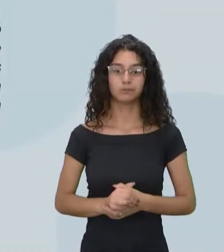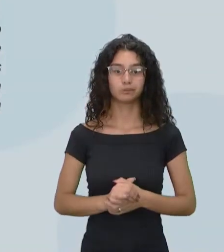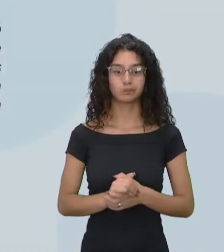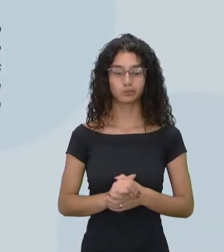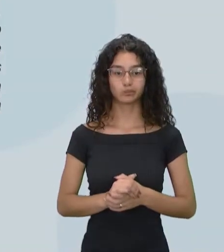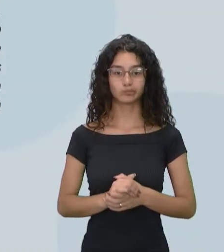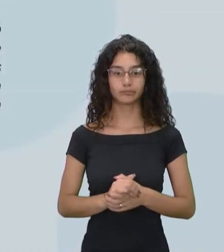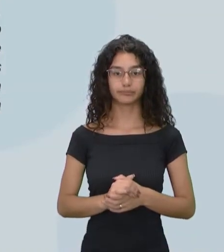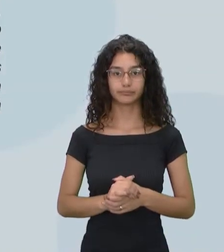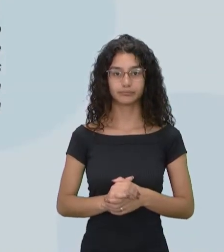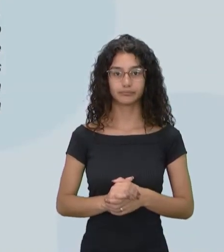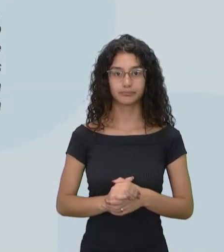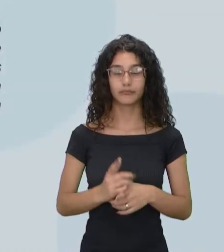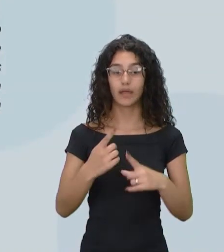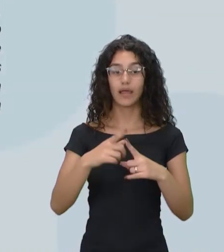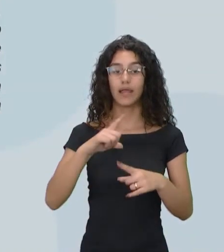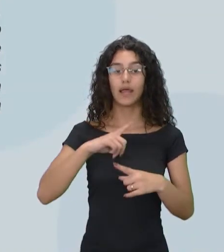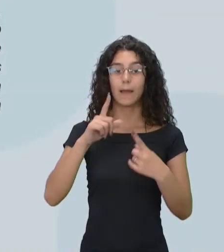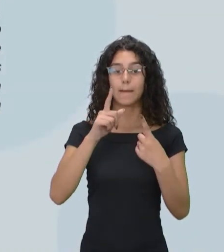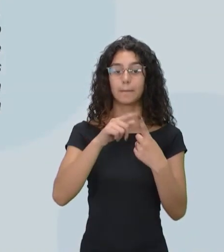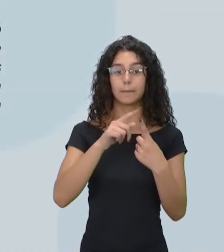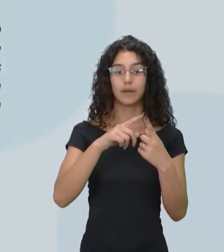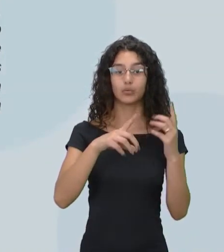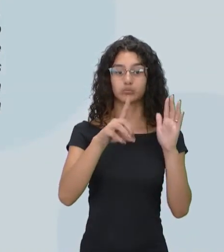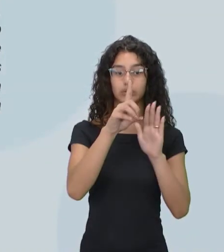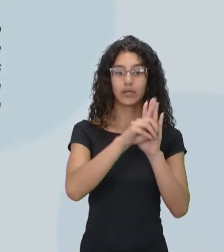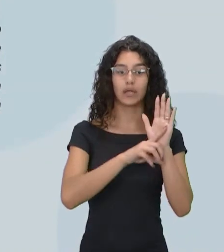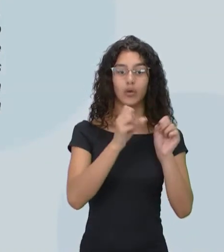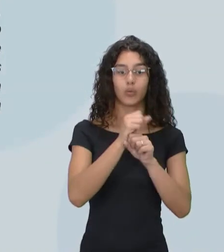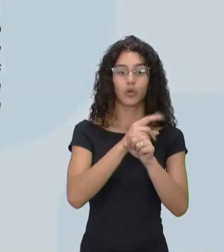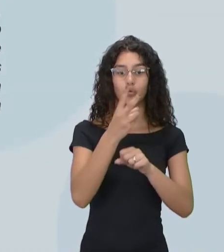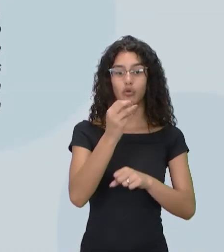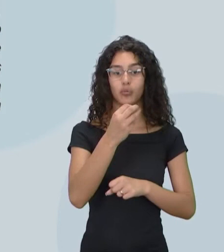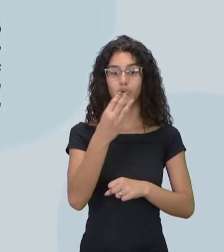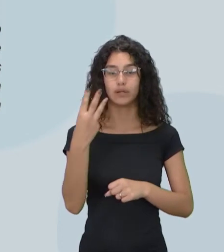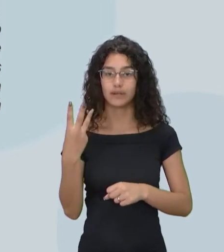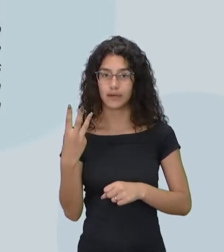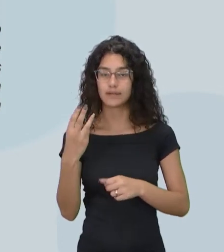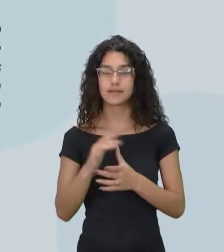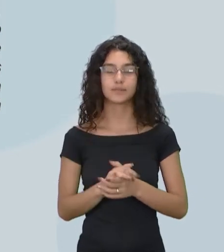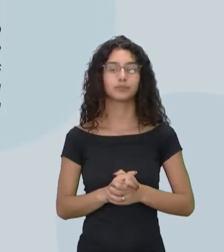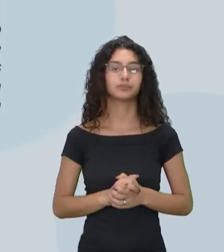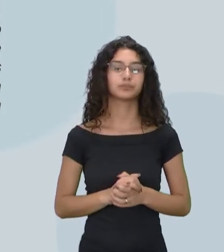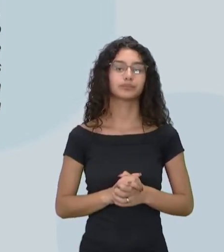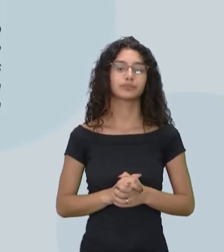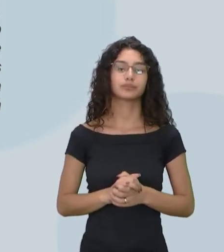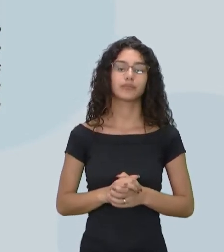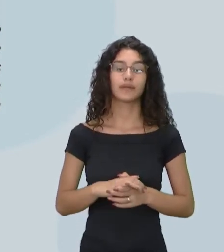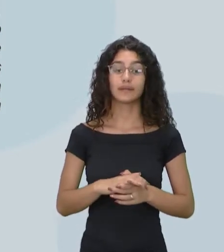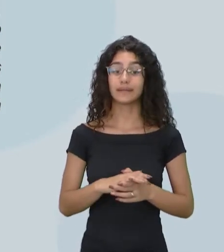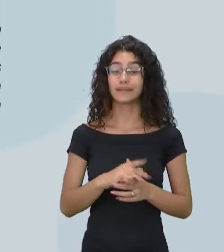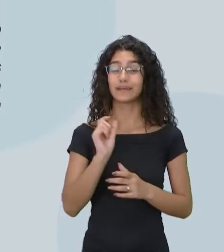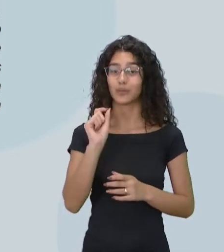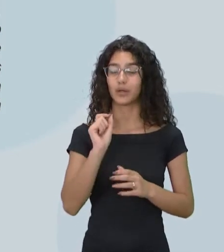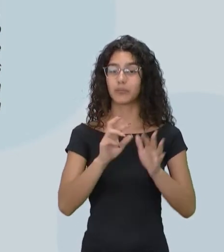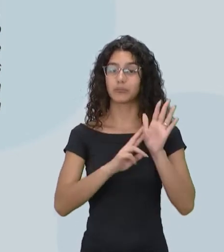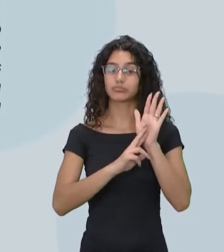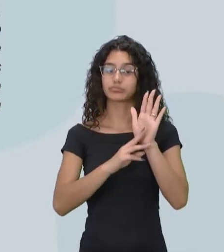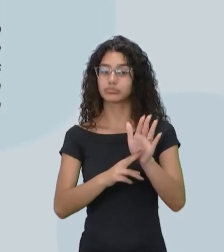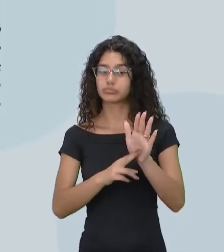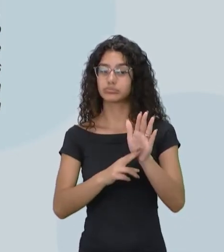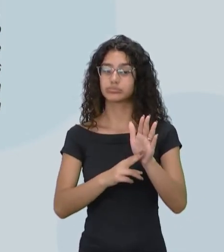quê? A gente tem o primeiro decreto de 2003, sancionando o quê? Que institui a taxa de